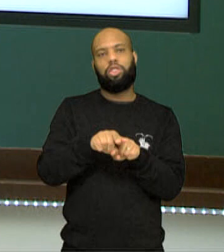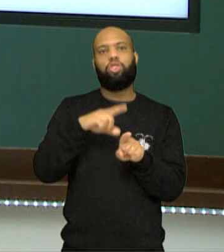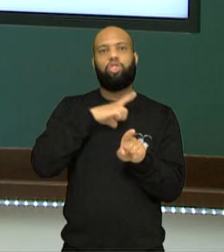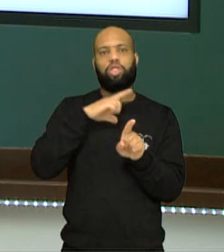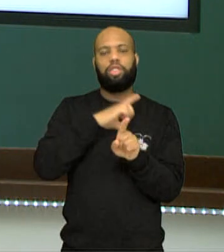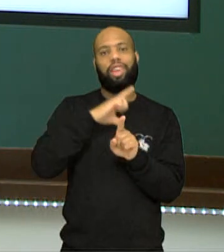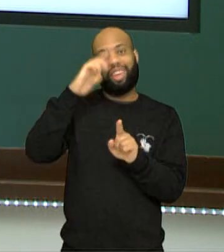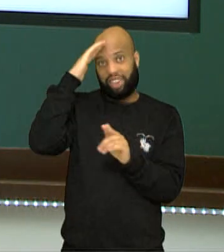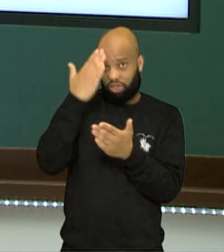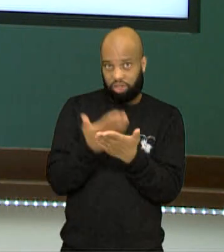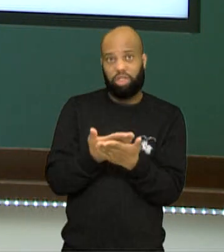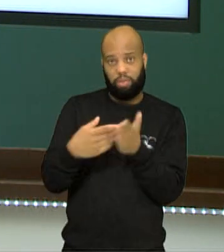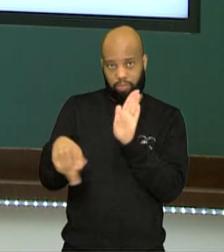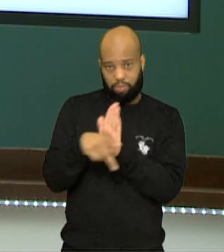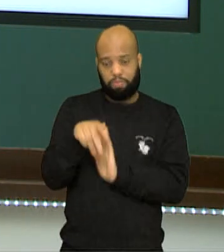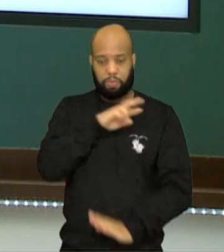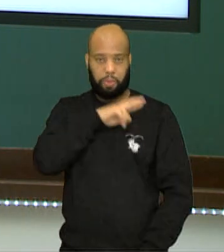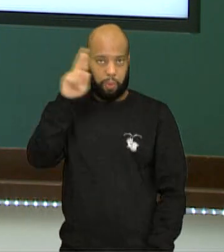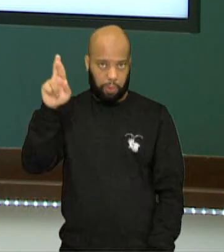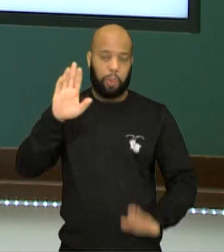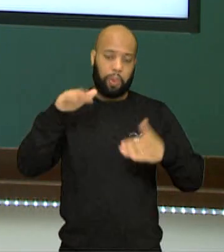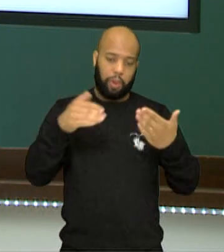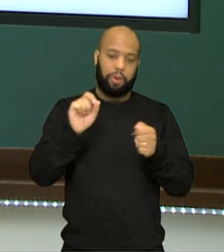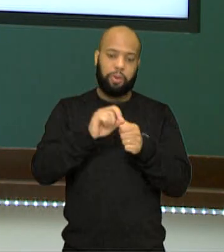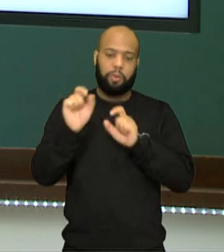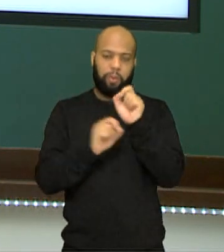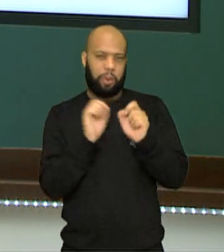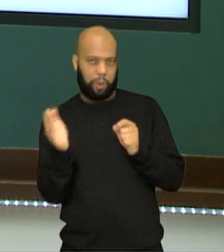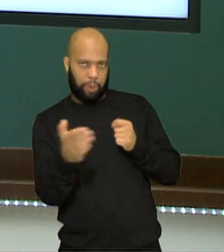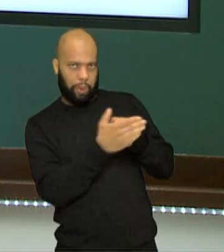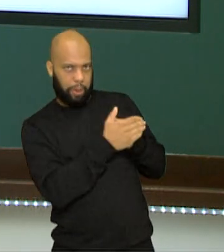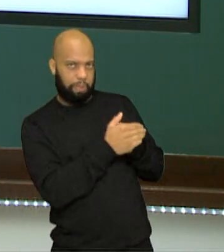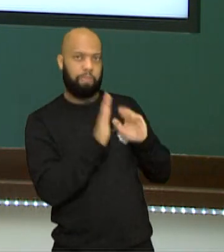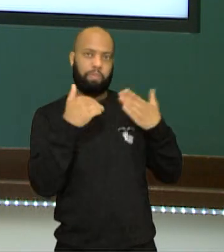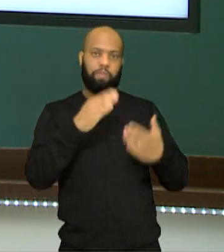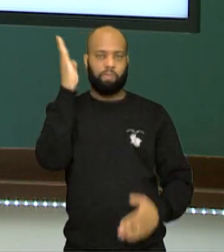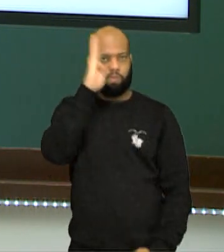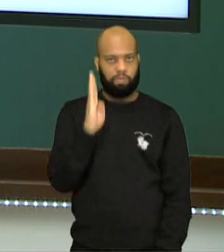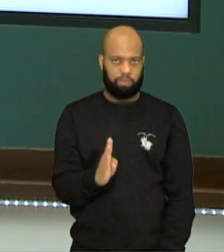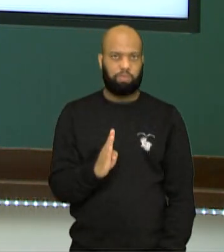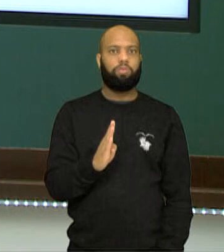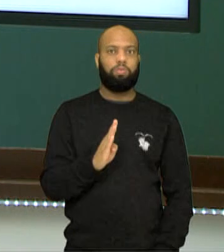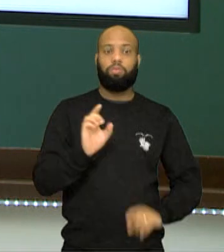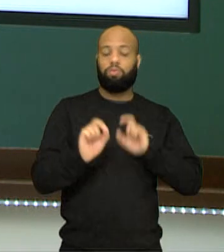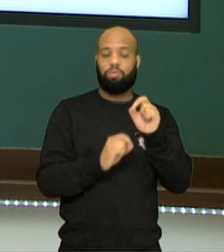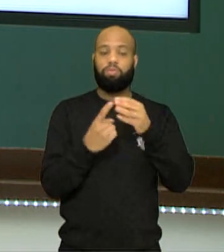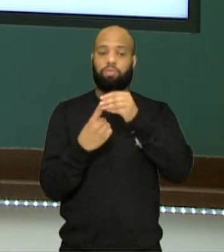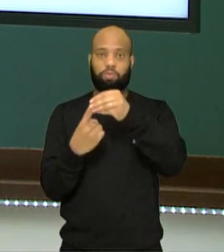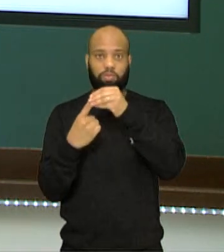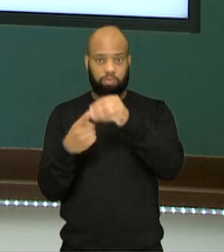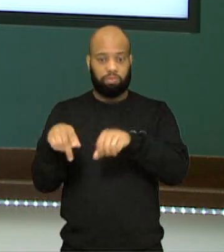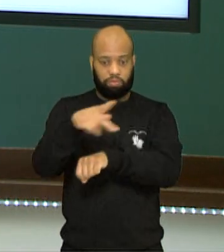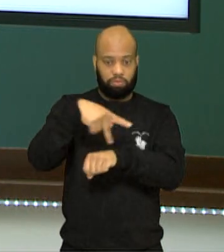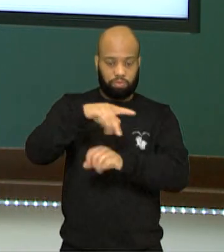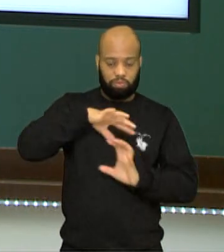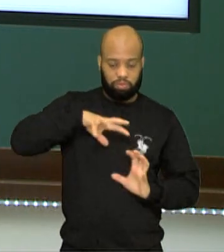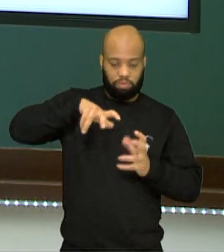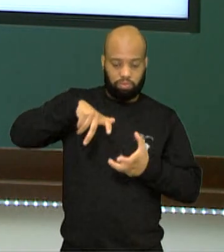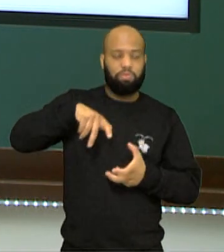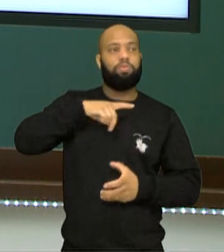ter suas crenças, tudo, e eles foram fazendo isso de maneira clandestina, tanto que o Brasil talvez seja o único país do mundo,